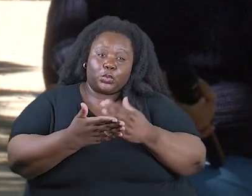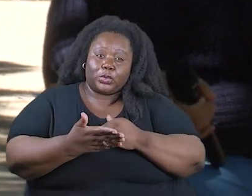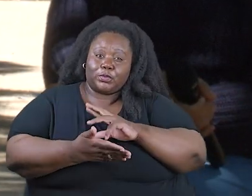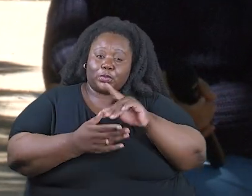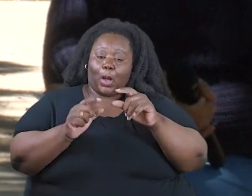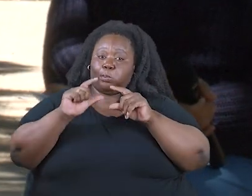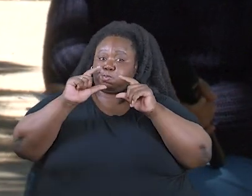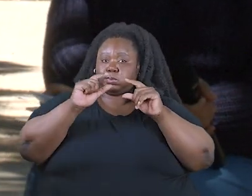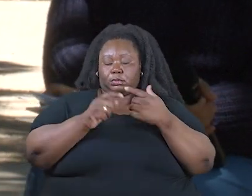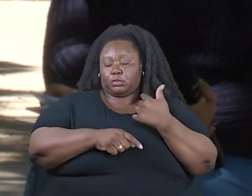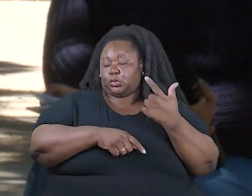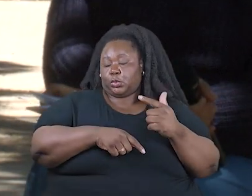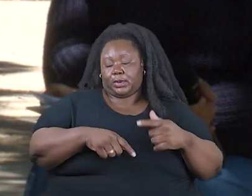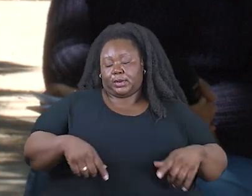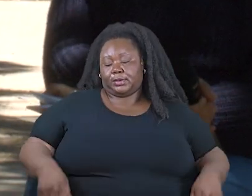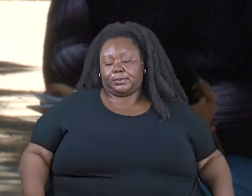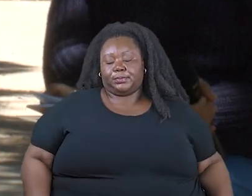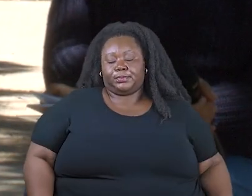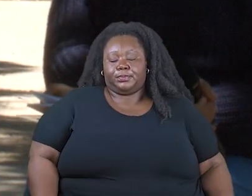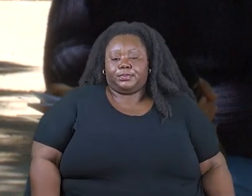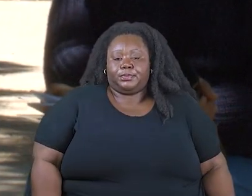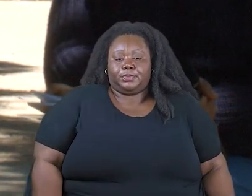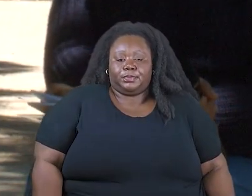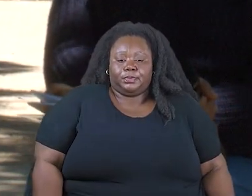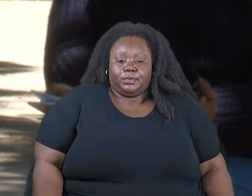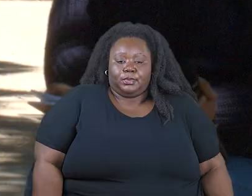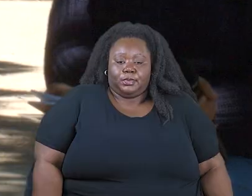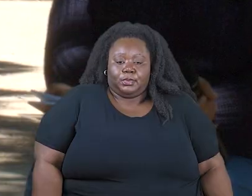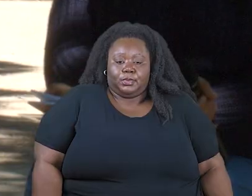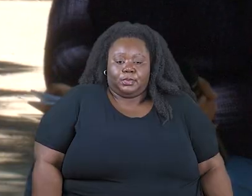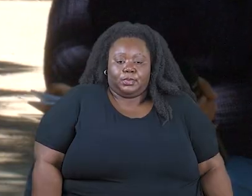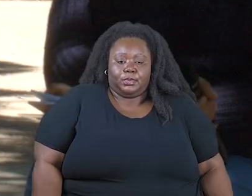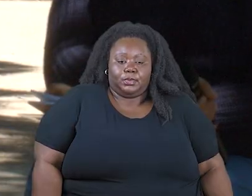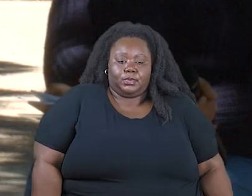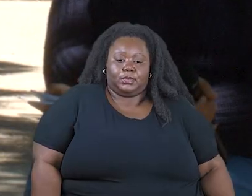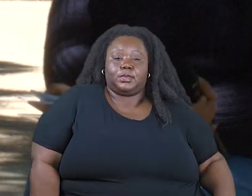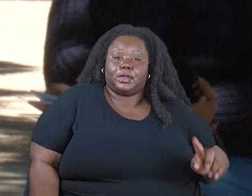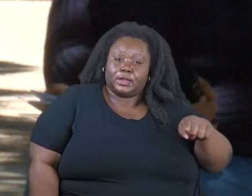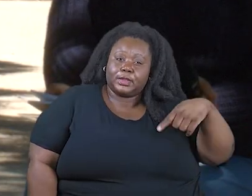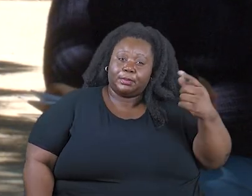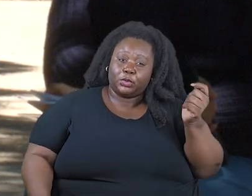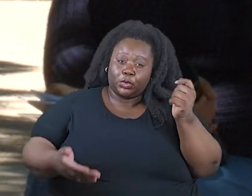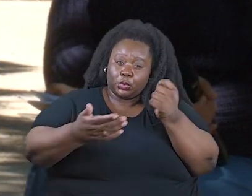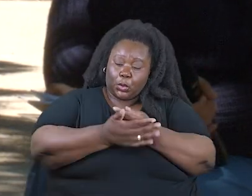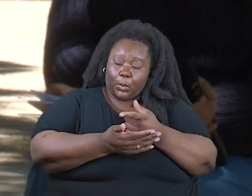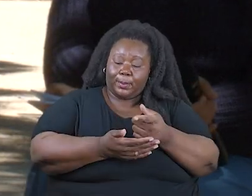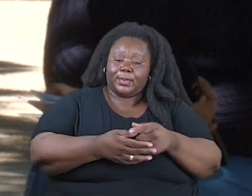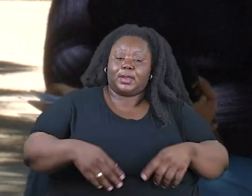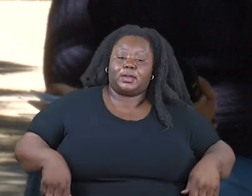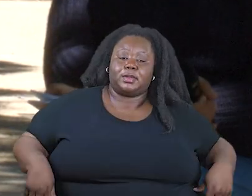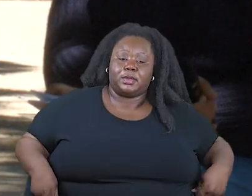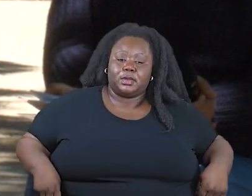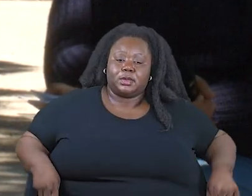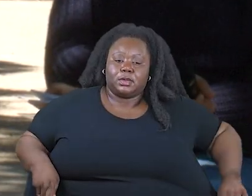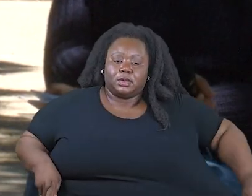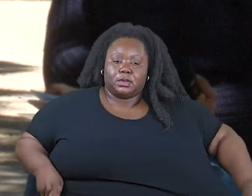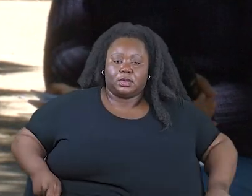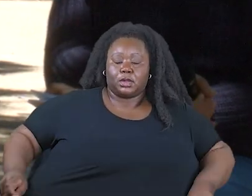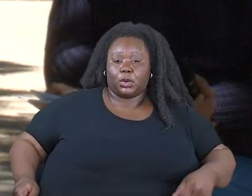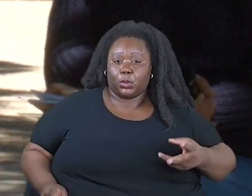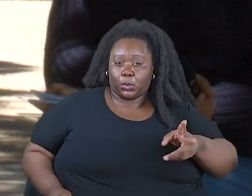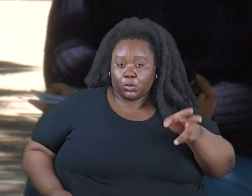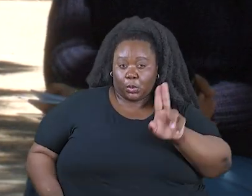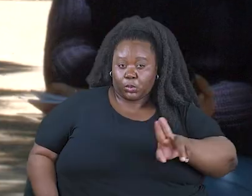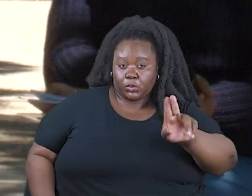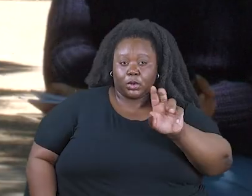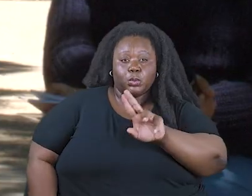muito grossos. Depois eles compraram máquina usada e continuaram usando o nome Edições